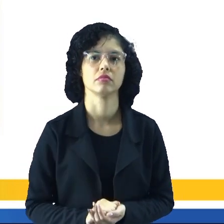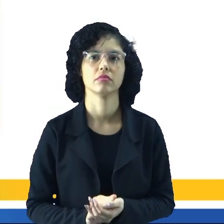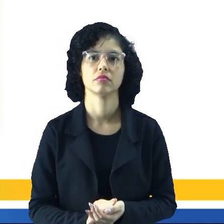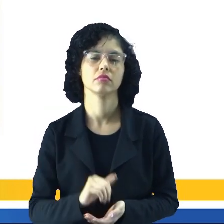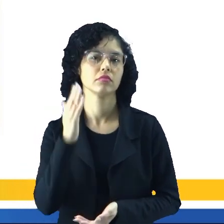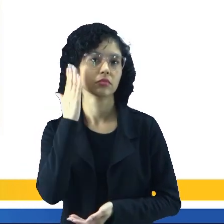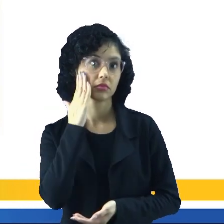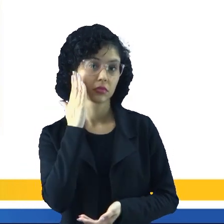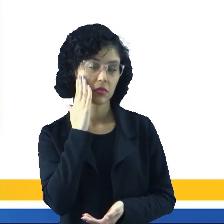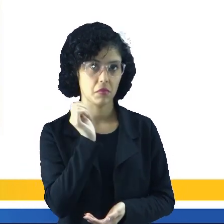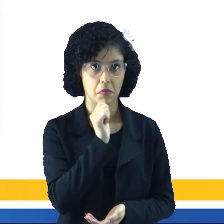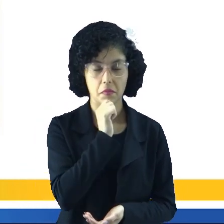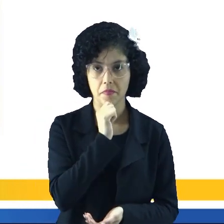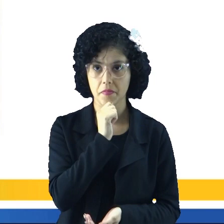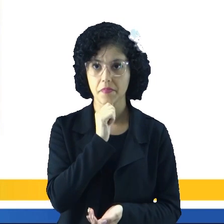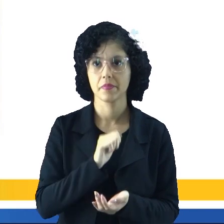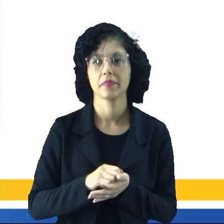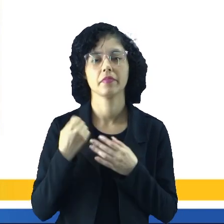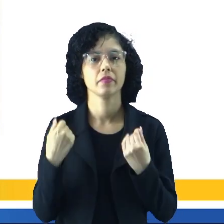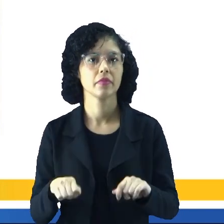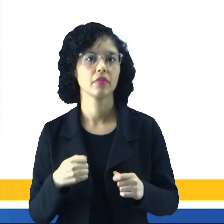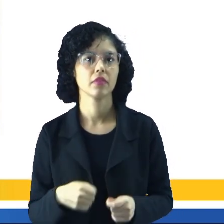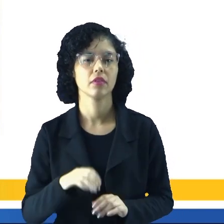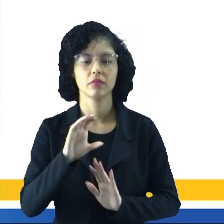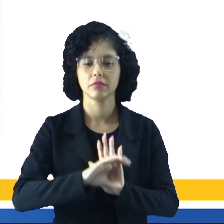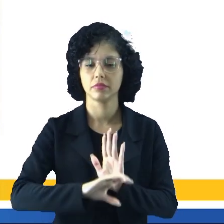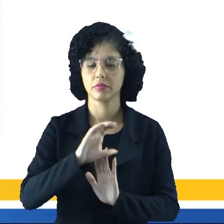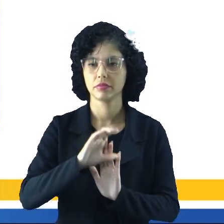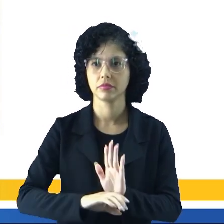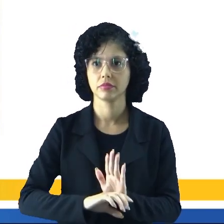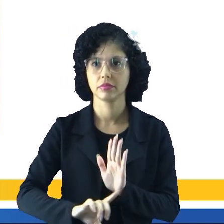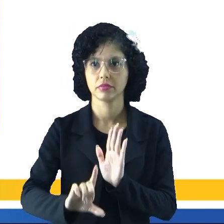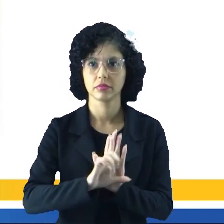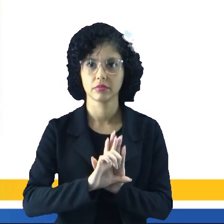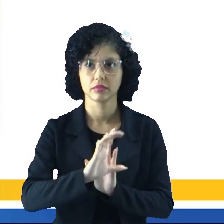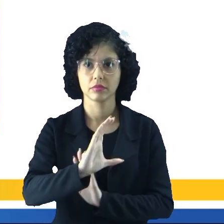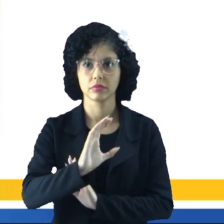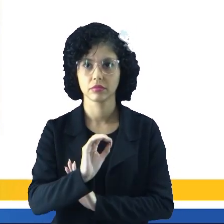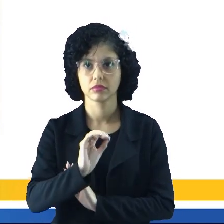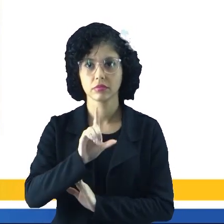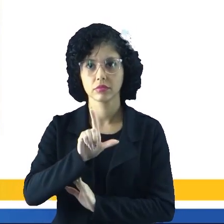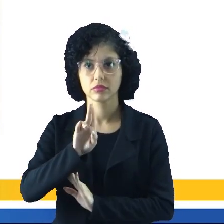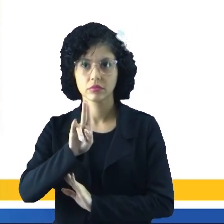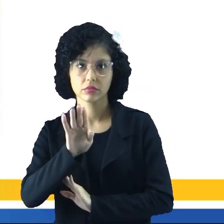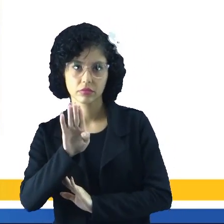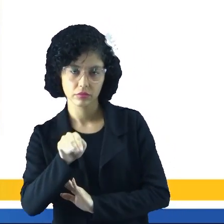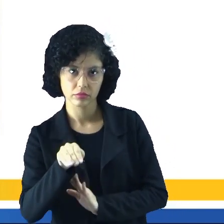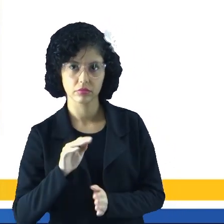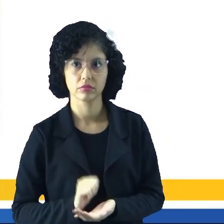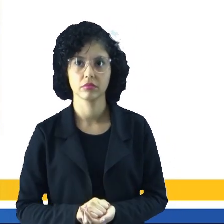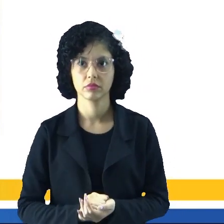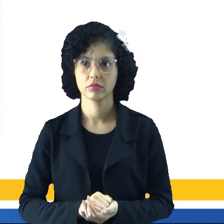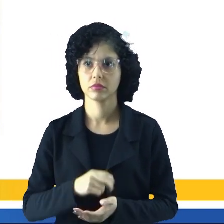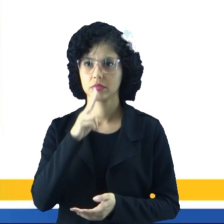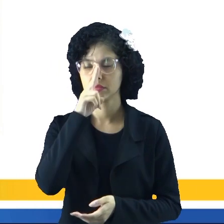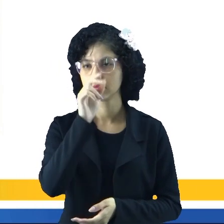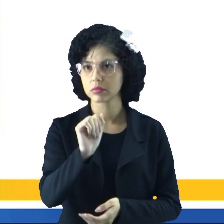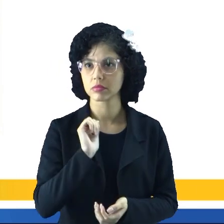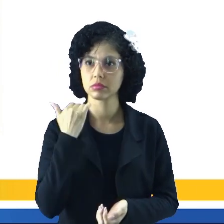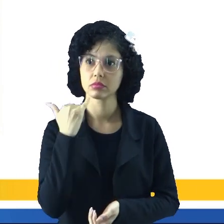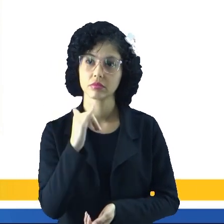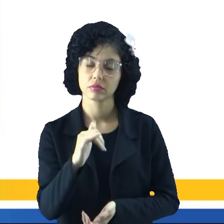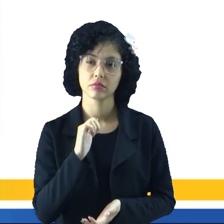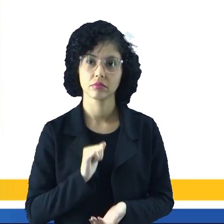para nós entendermos a força elétrica, nós precisamos ver o conceito da lei de Coulomb, que diz que as forças entre cargas elétricas